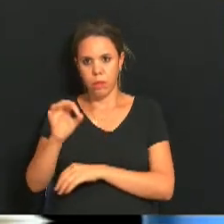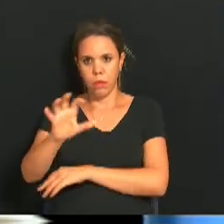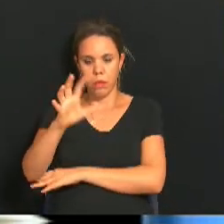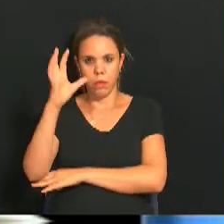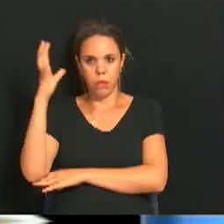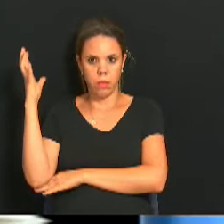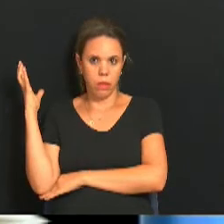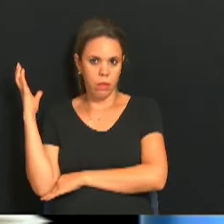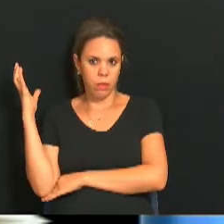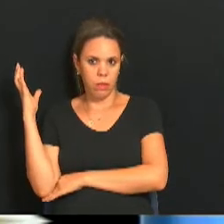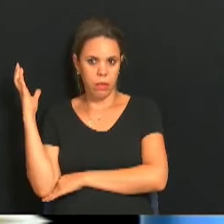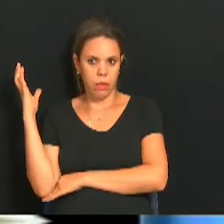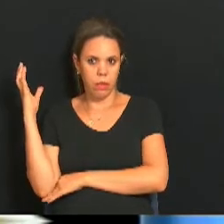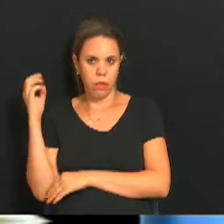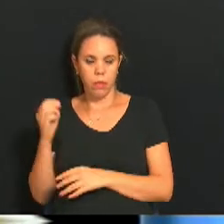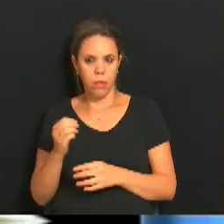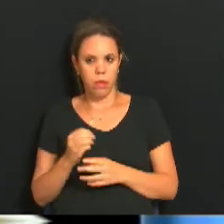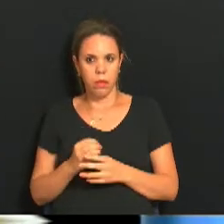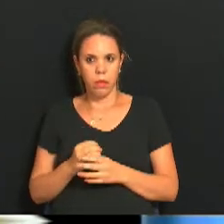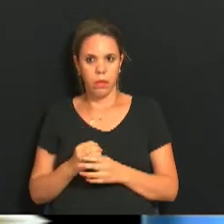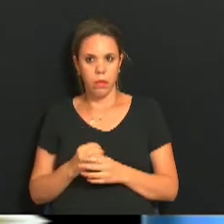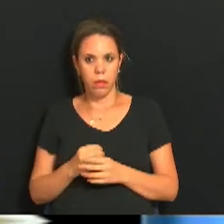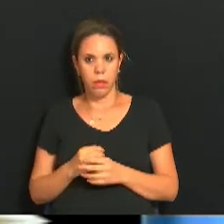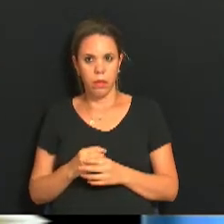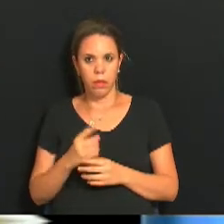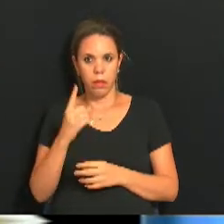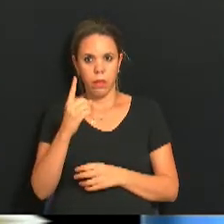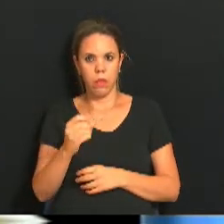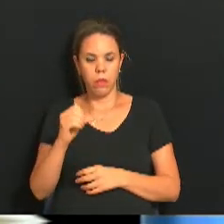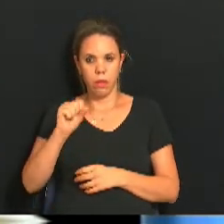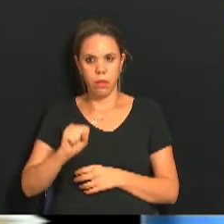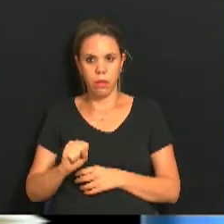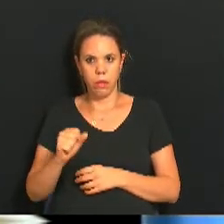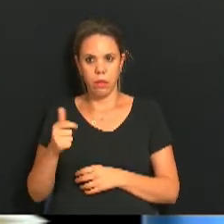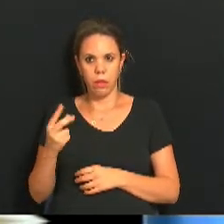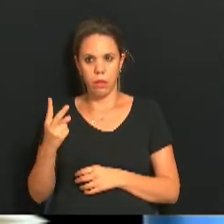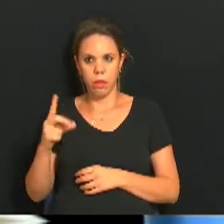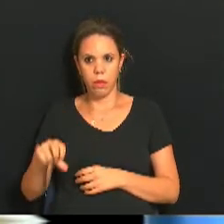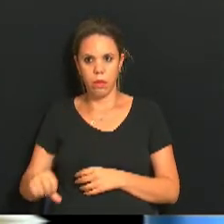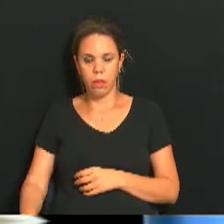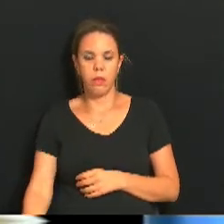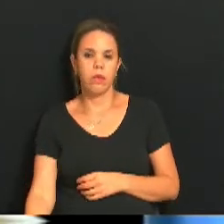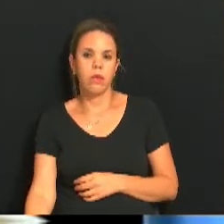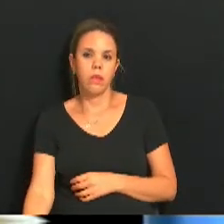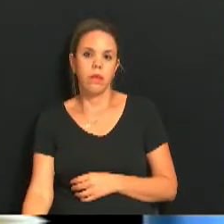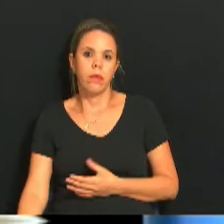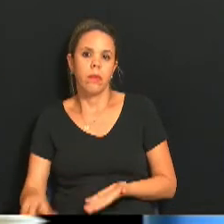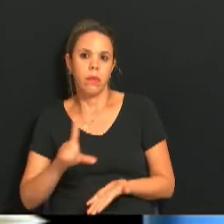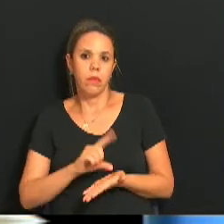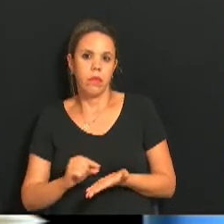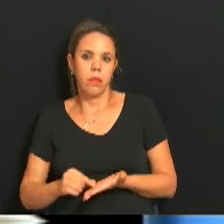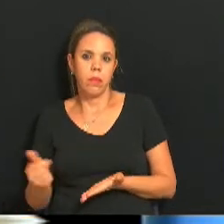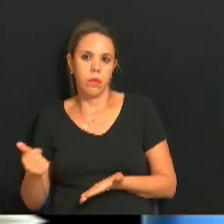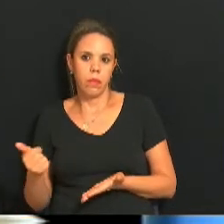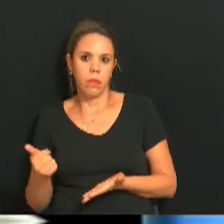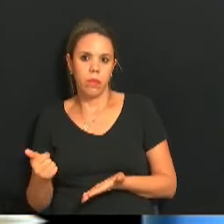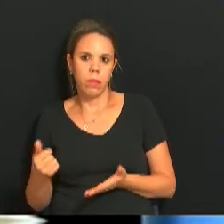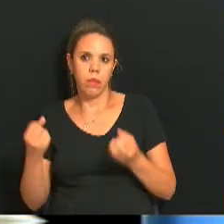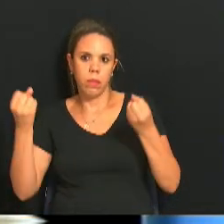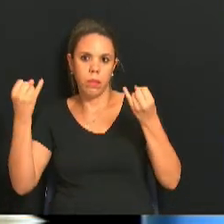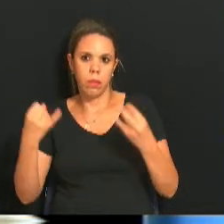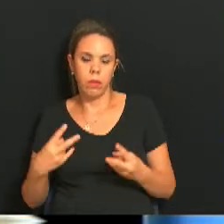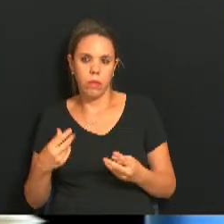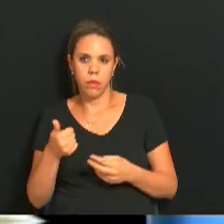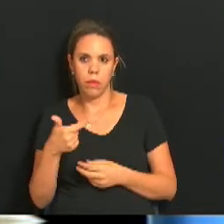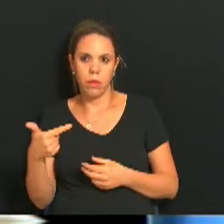exemplares da arquitetura Ferroviária construída entre 1832 e mostra seguinte Logos e o primeiro vai e limpar todos